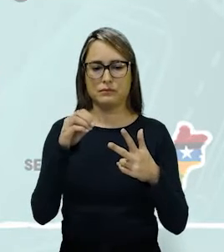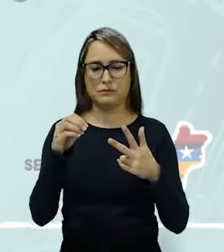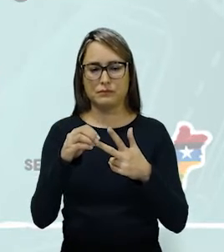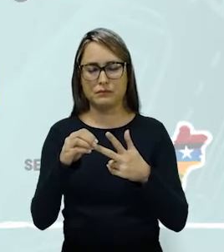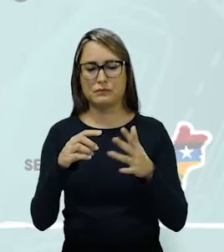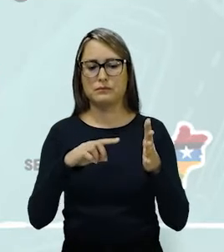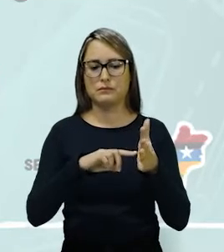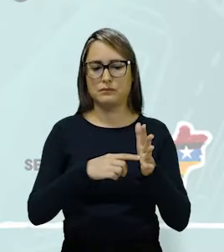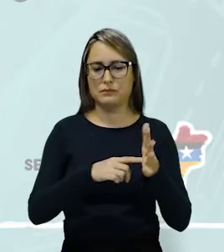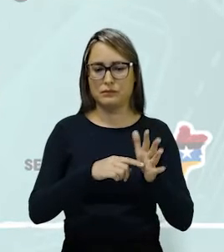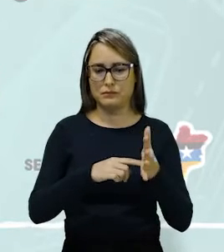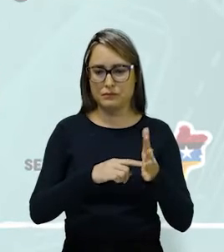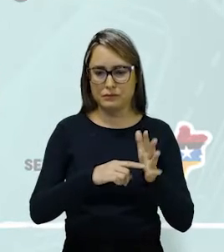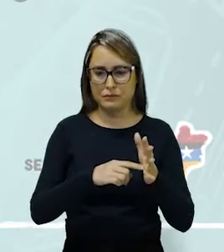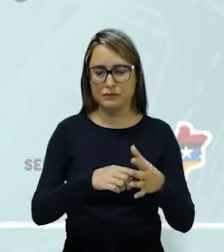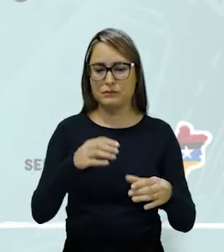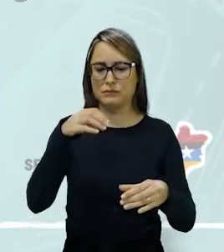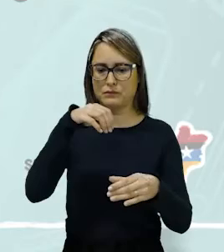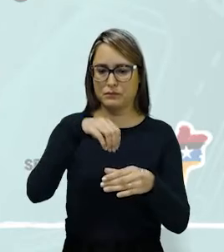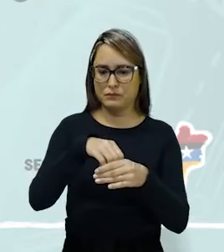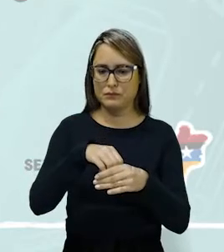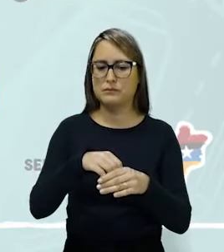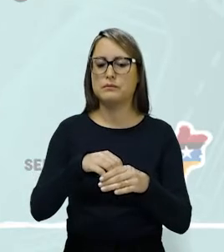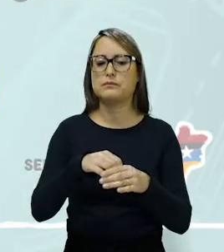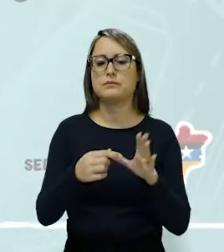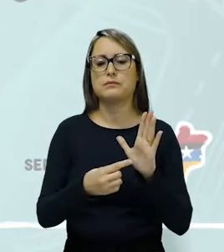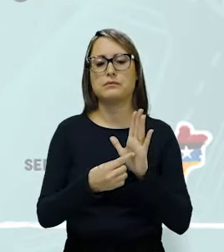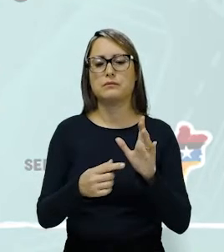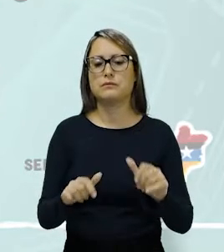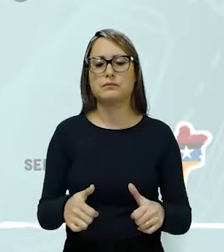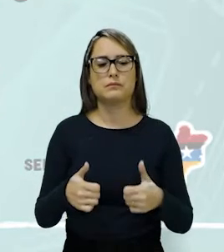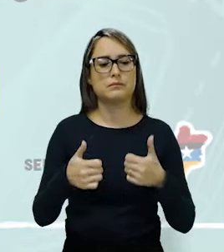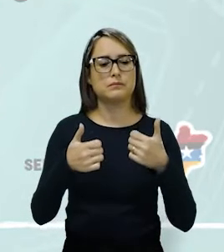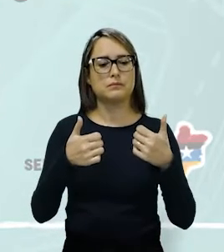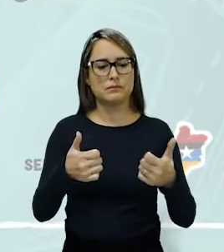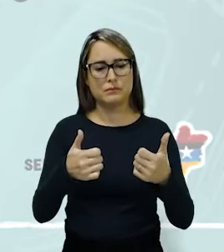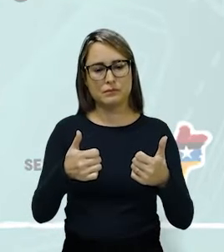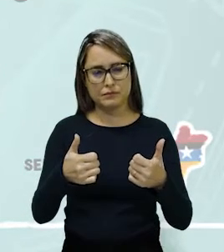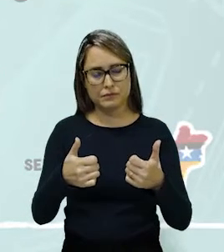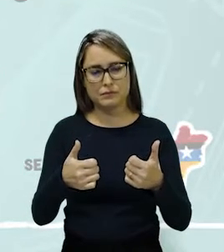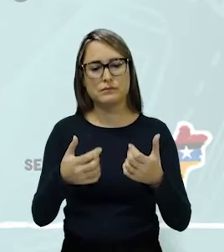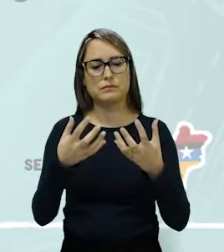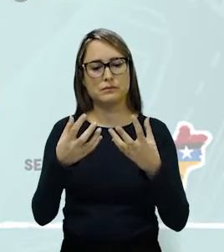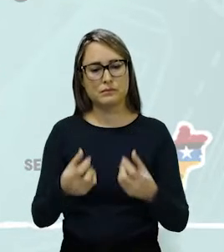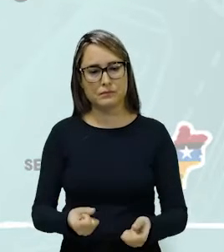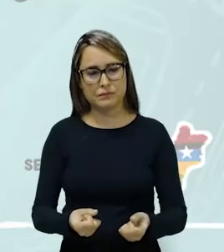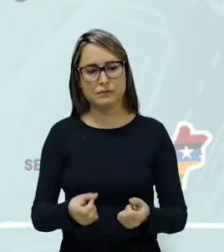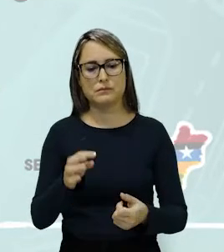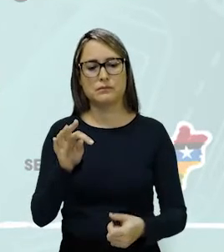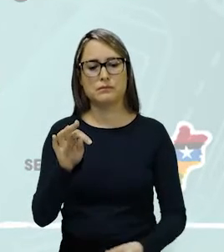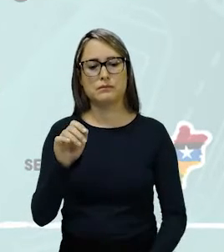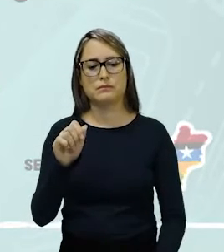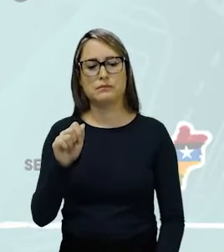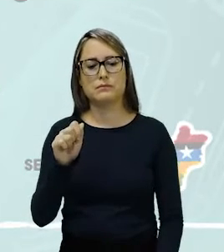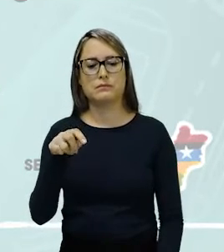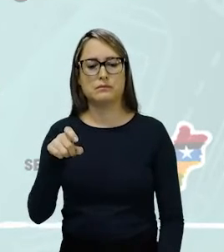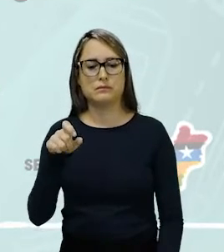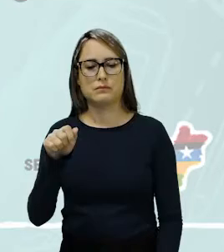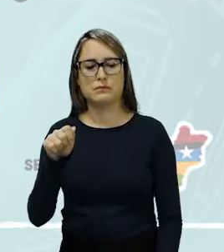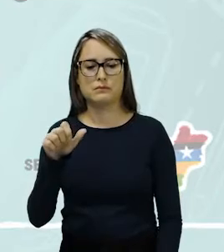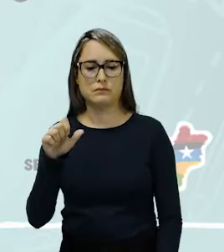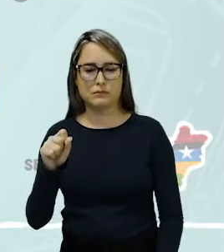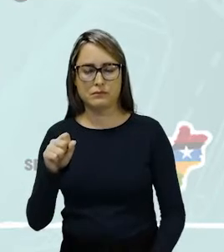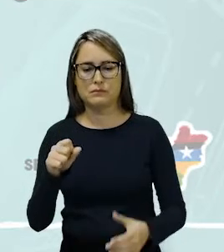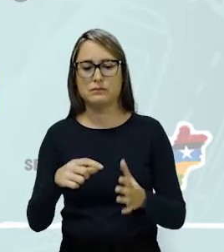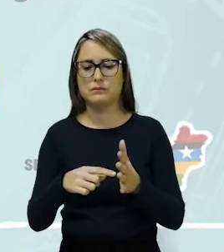Então, motores a combustão interna apresentam melhor rendimento quando podem ser adotadas taxas de